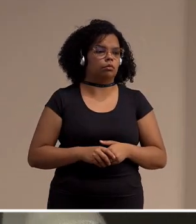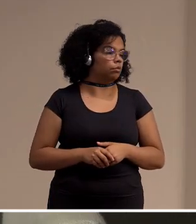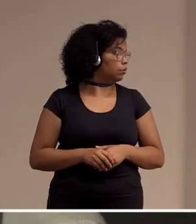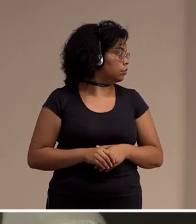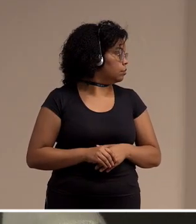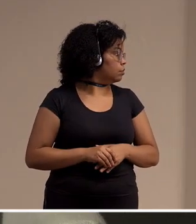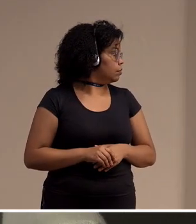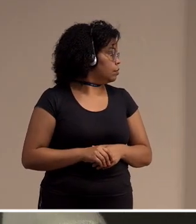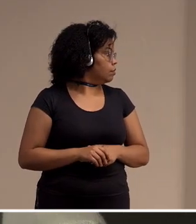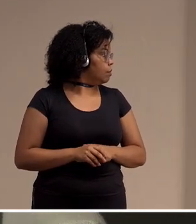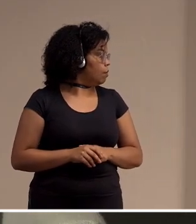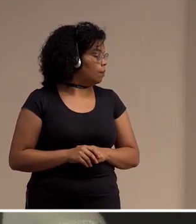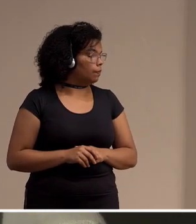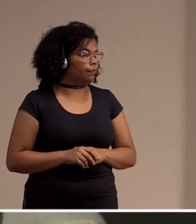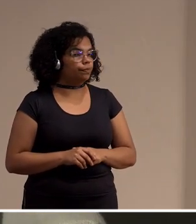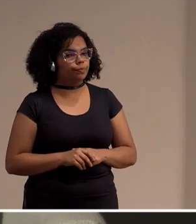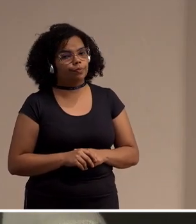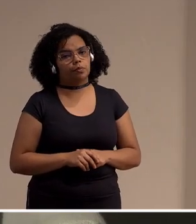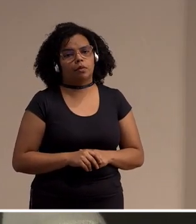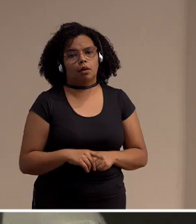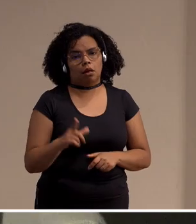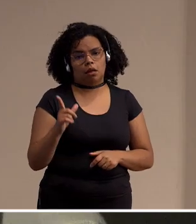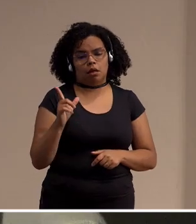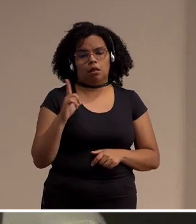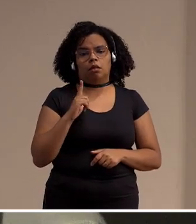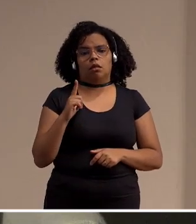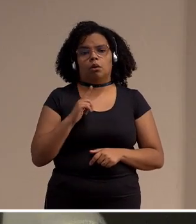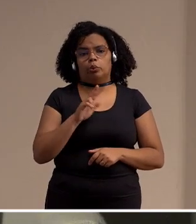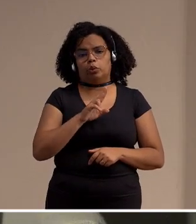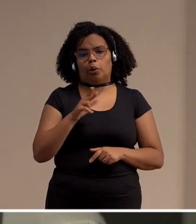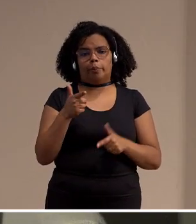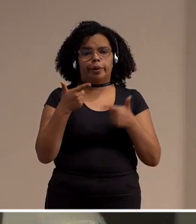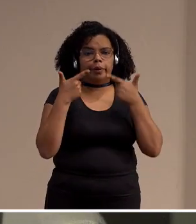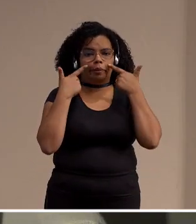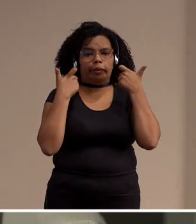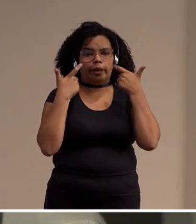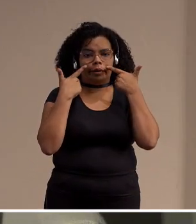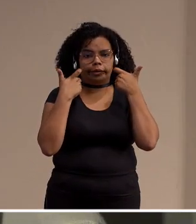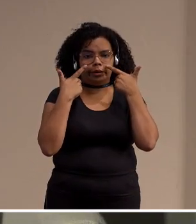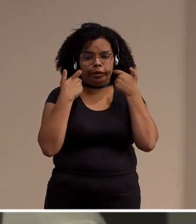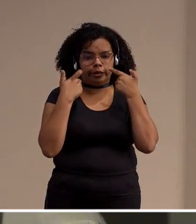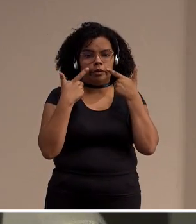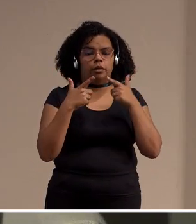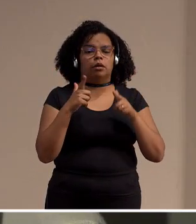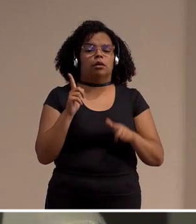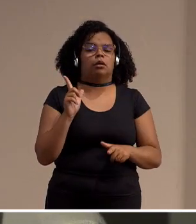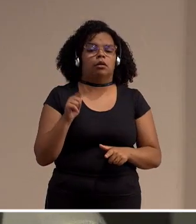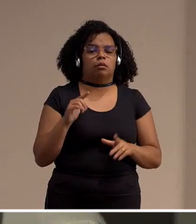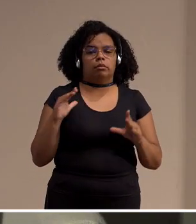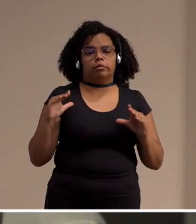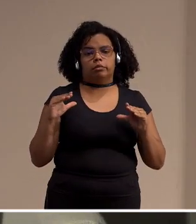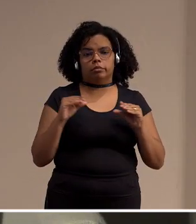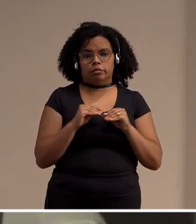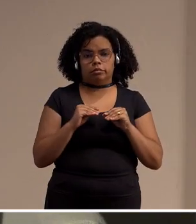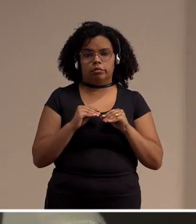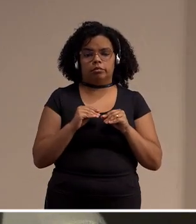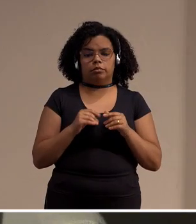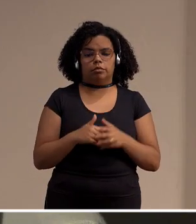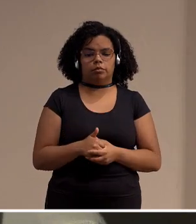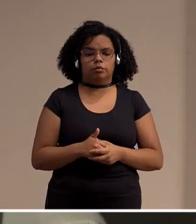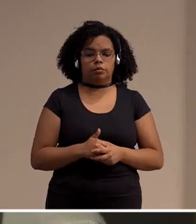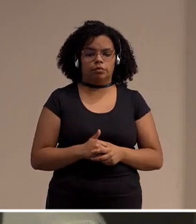Pirahari tem um nome guarani, que é justamente Noite Dentro da Noite em Guarani.